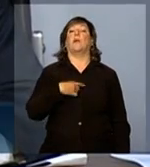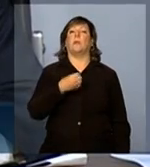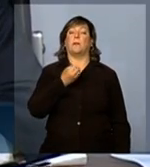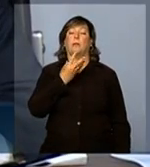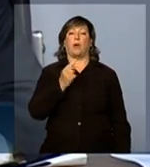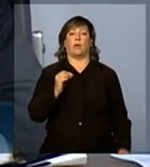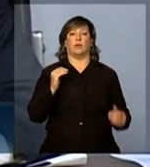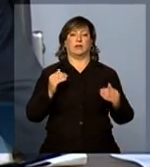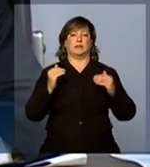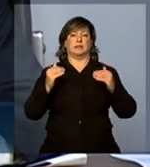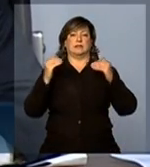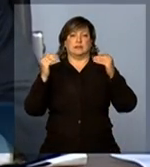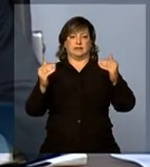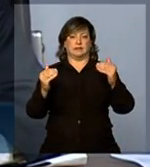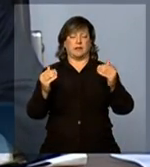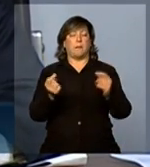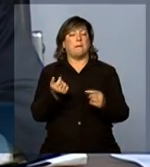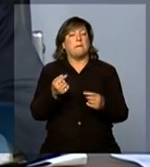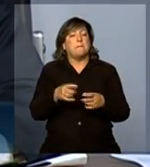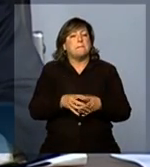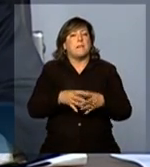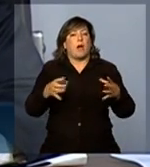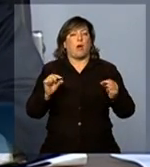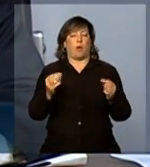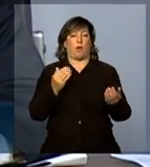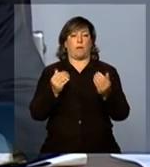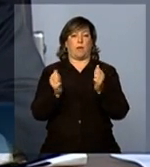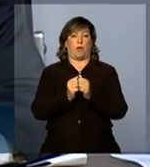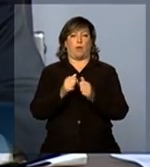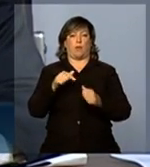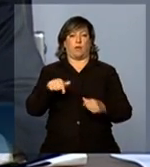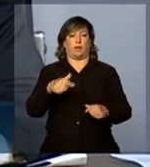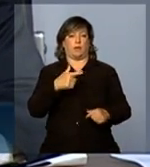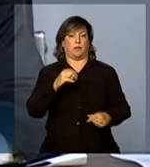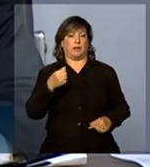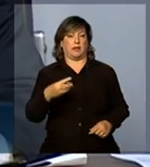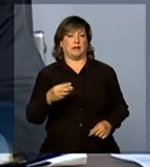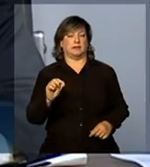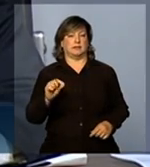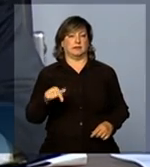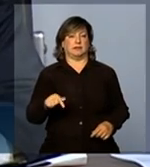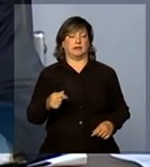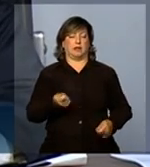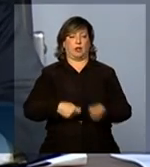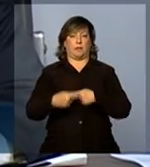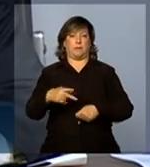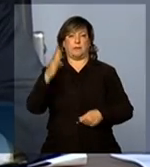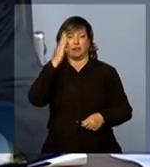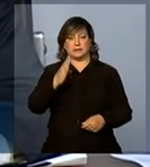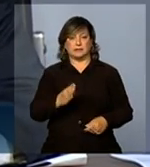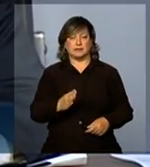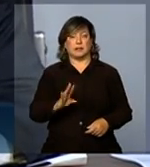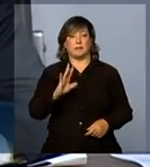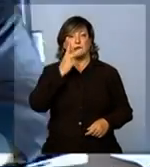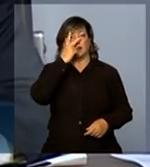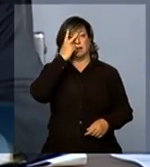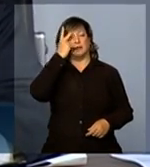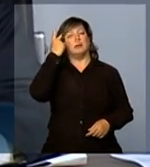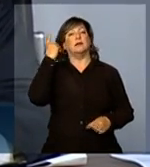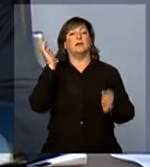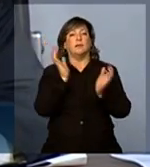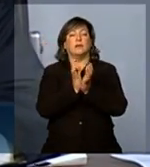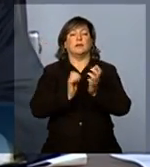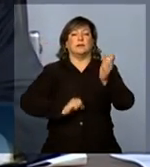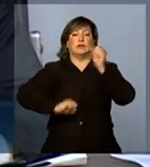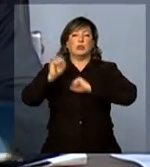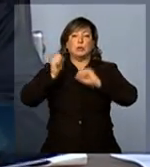um crescimento um pouco maior do que este ano na economia brasileira. A indústria é que mais sofre a